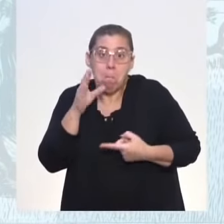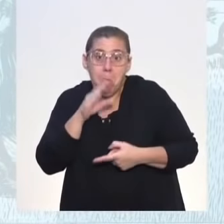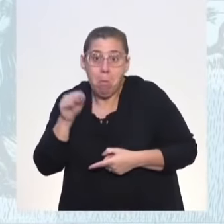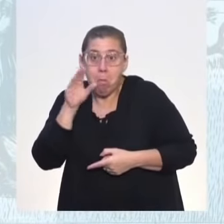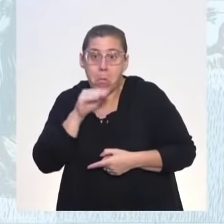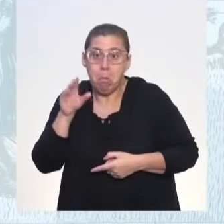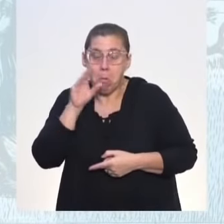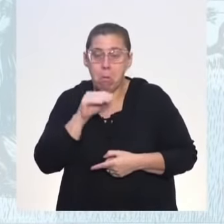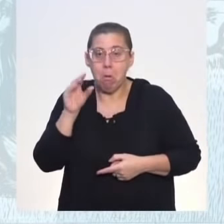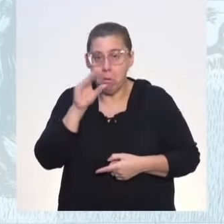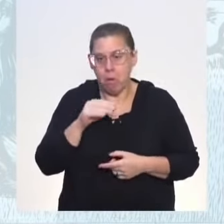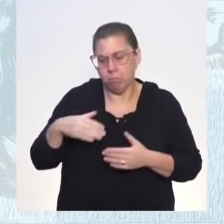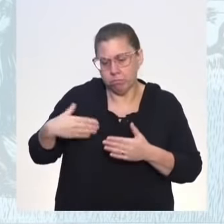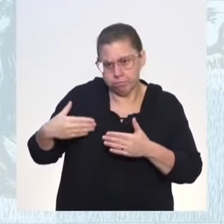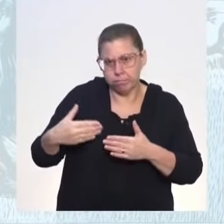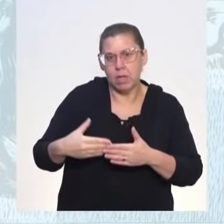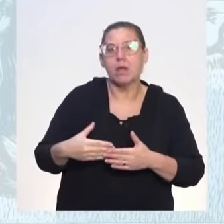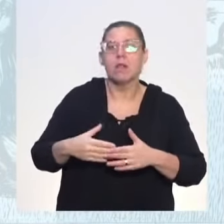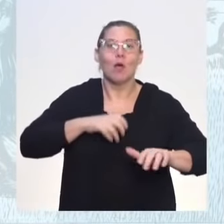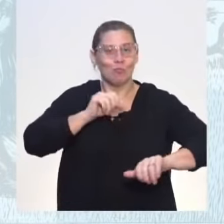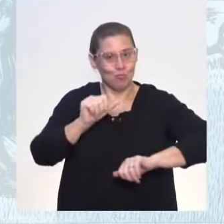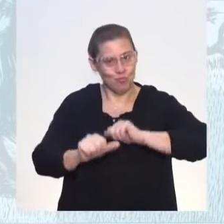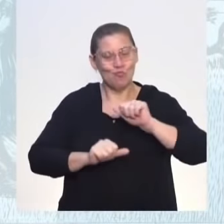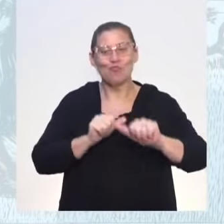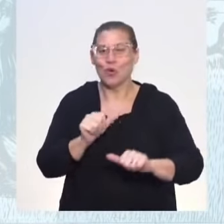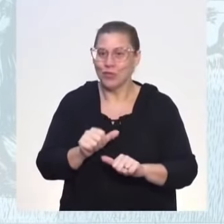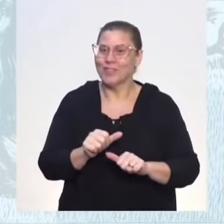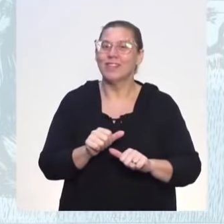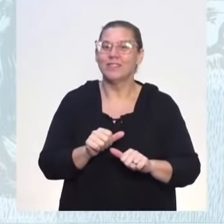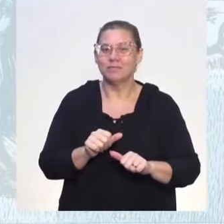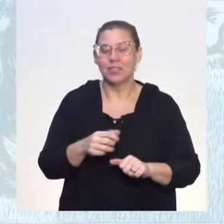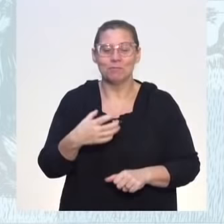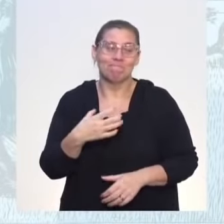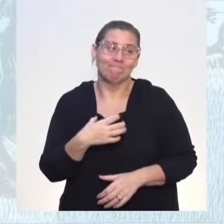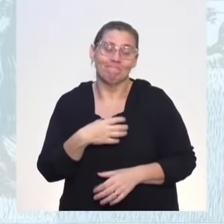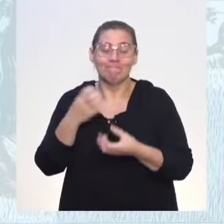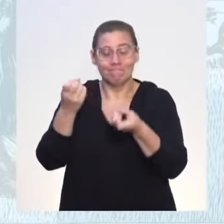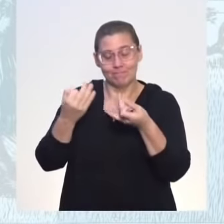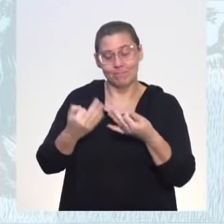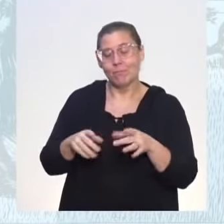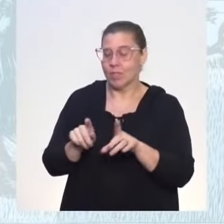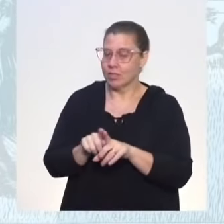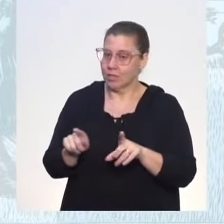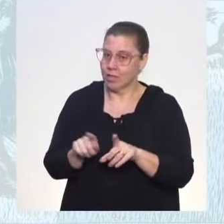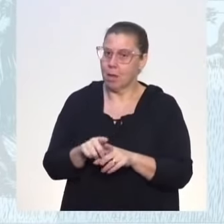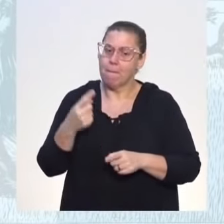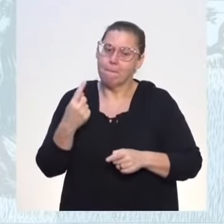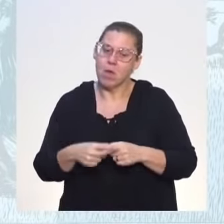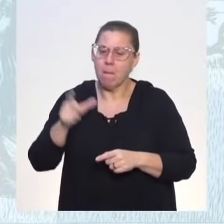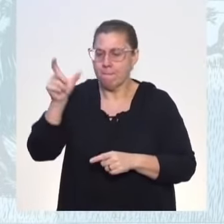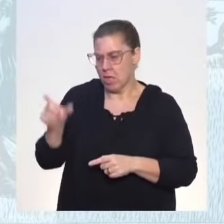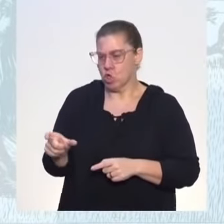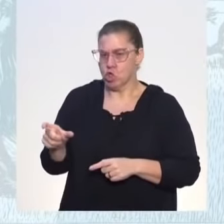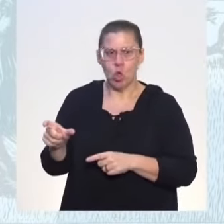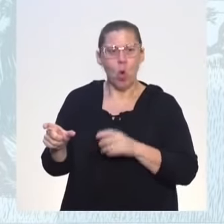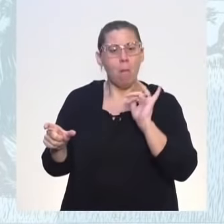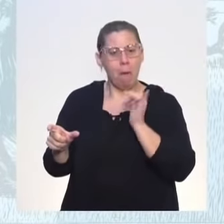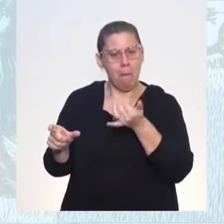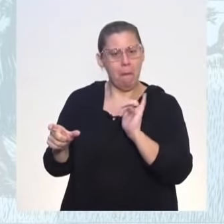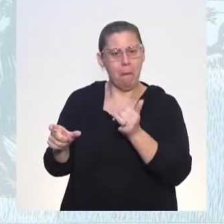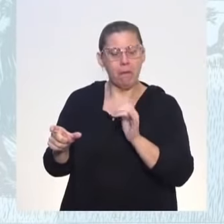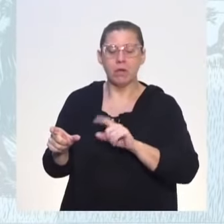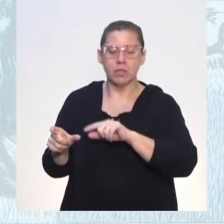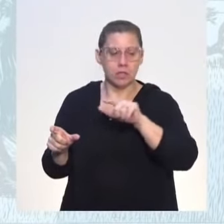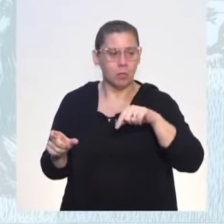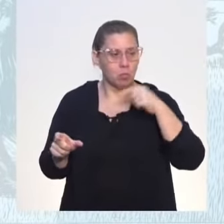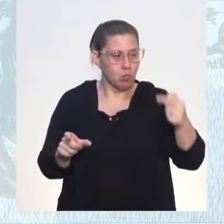durante muito tempo, sofrem alterações em seu conteúdo e forma, já que são contados por narradores diferentes em tempos e